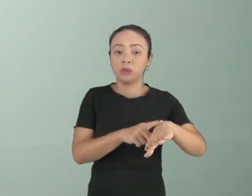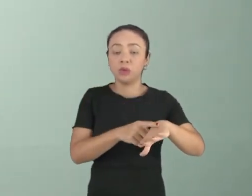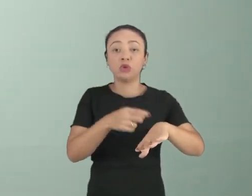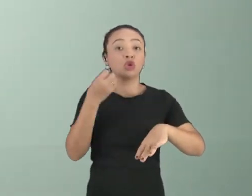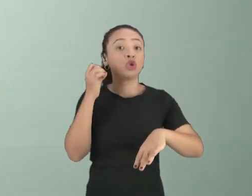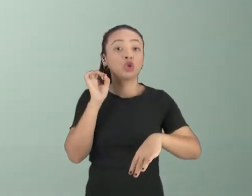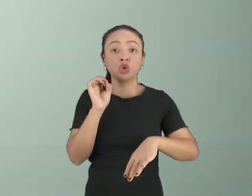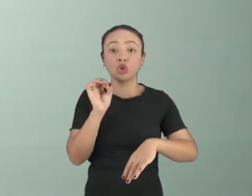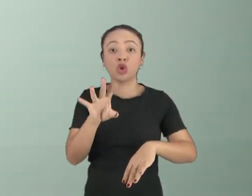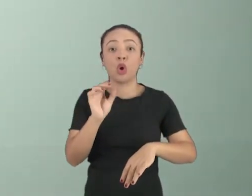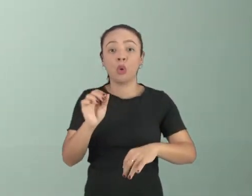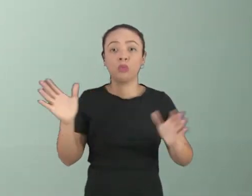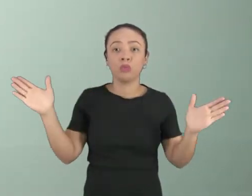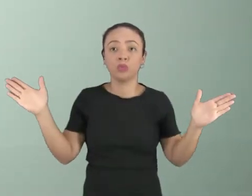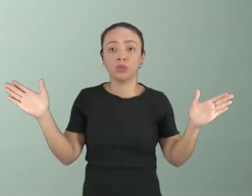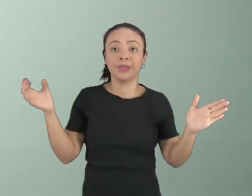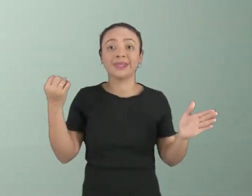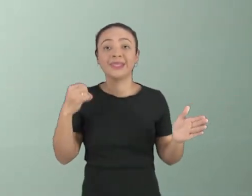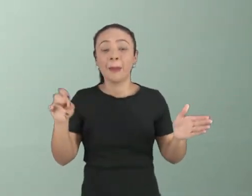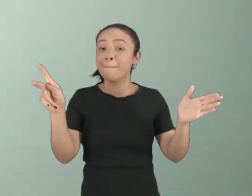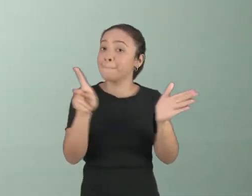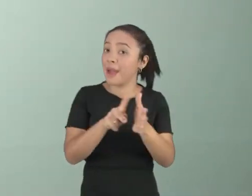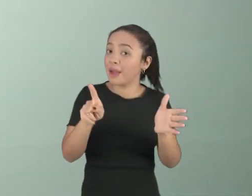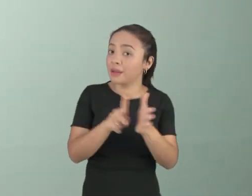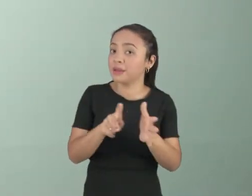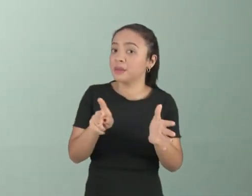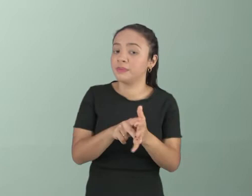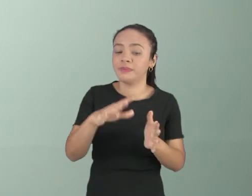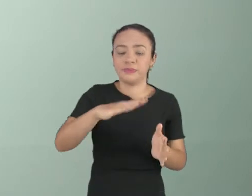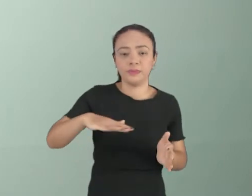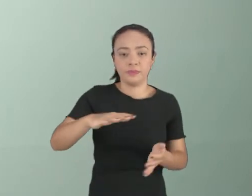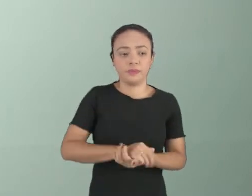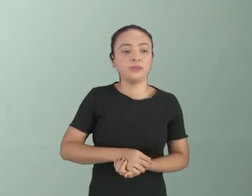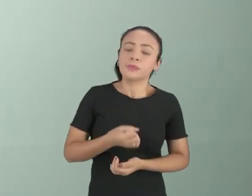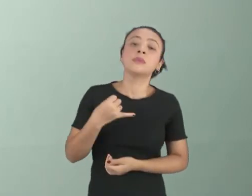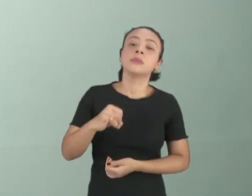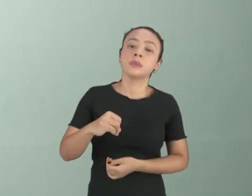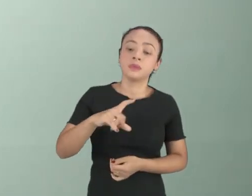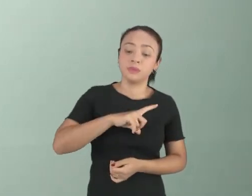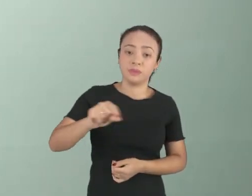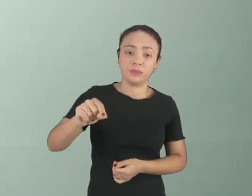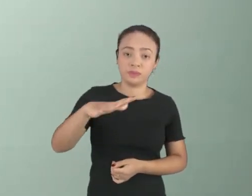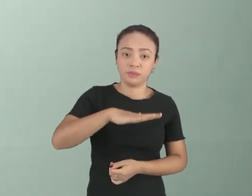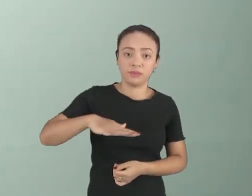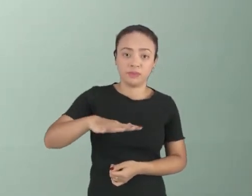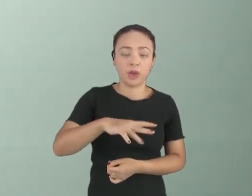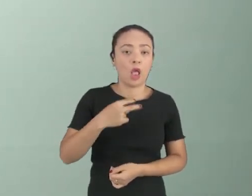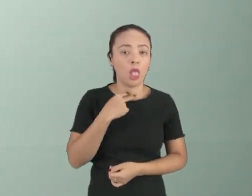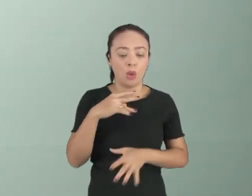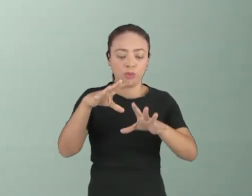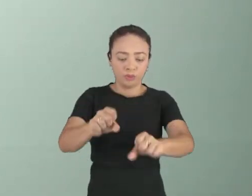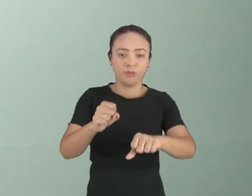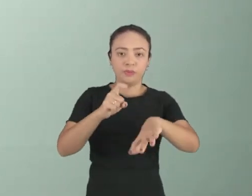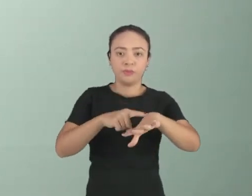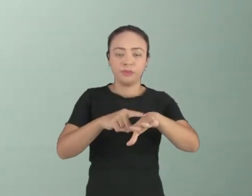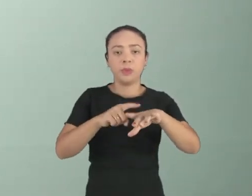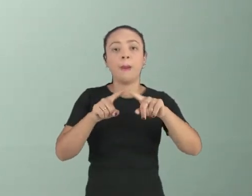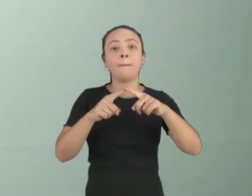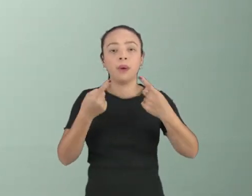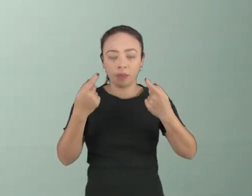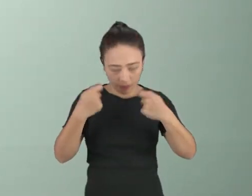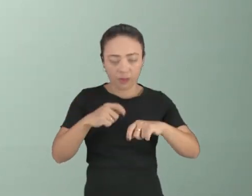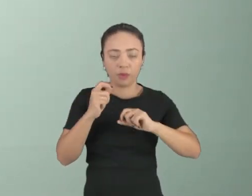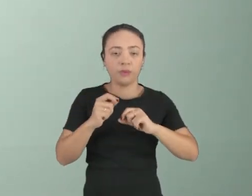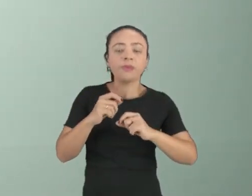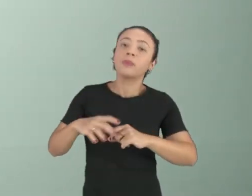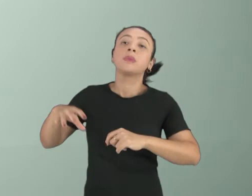mãos é o goleiro, se ele estiver dentro da sua área. Se ele sair da sua área, ele não pode pegar na bola com as mãos, mas ele pode